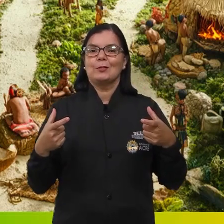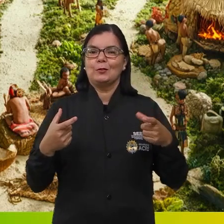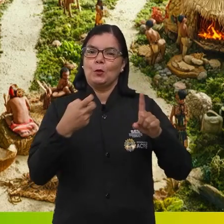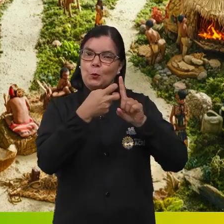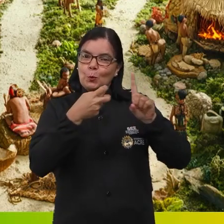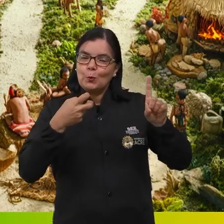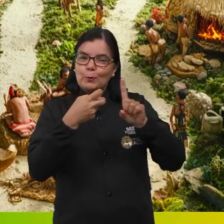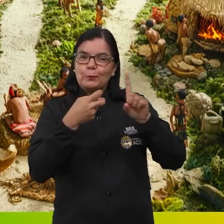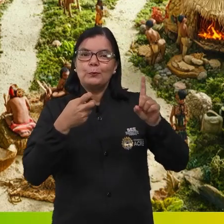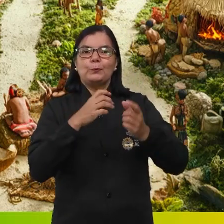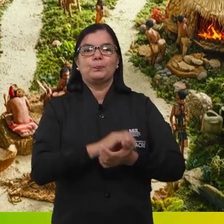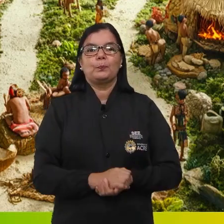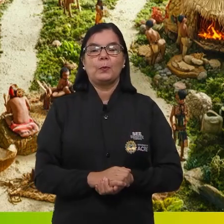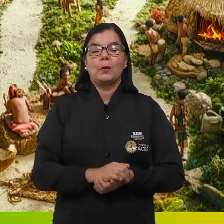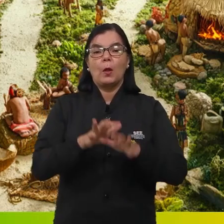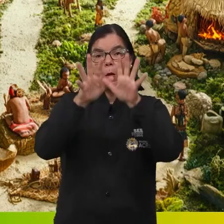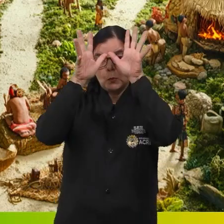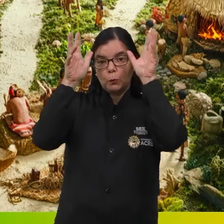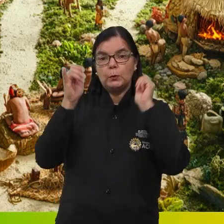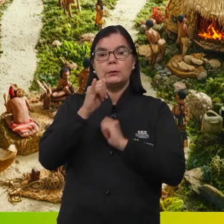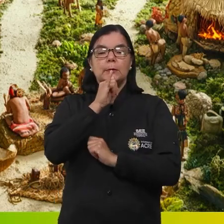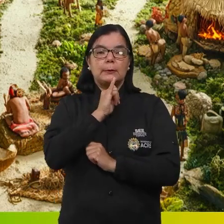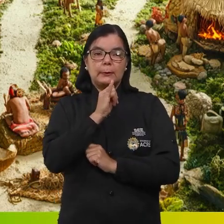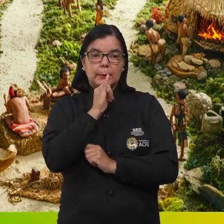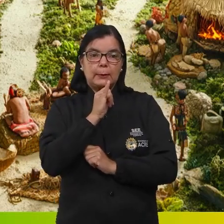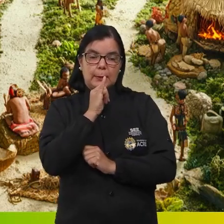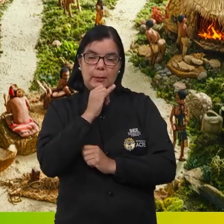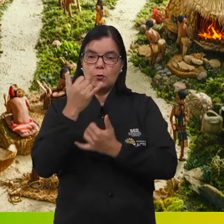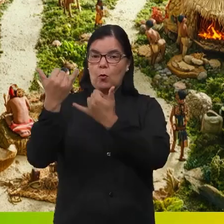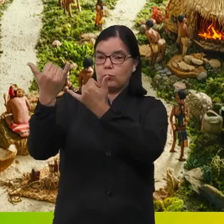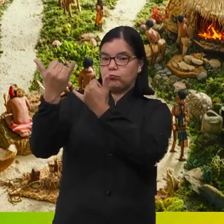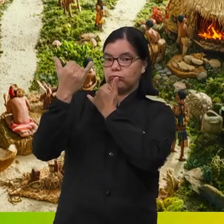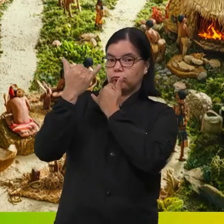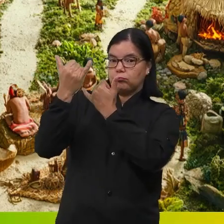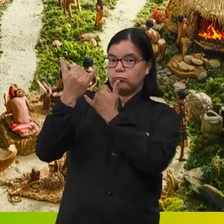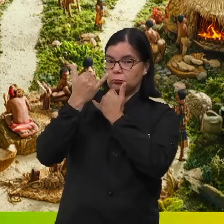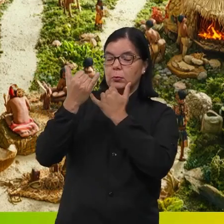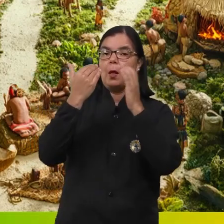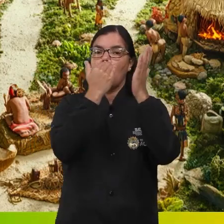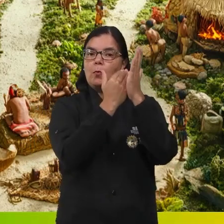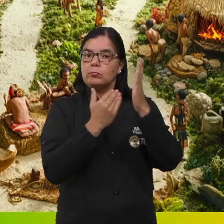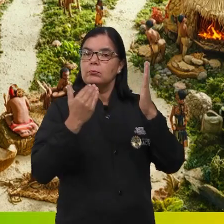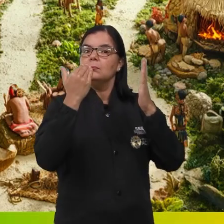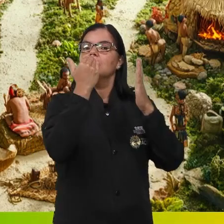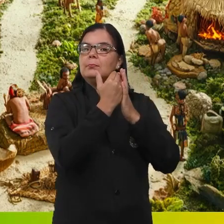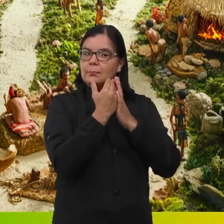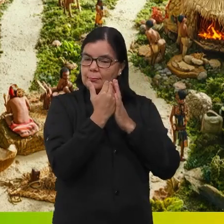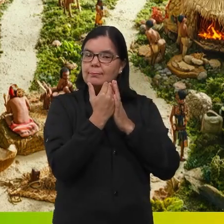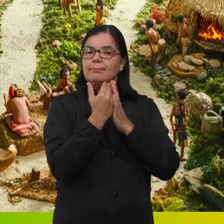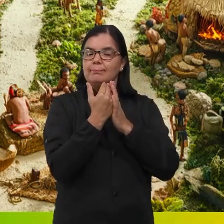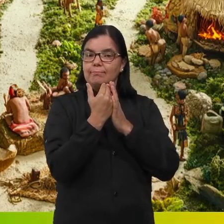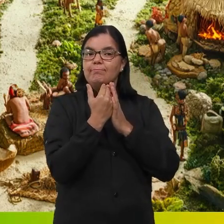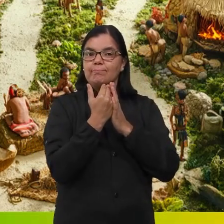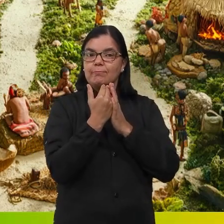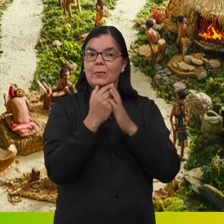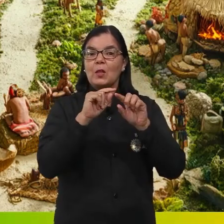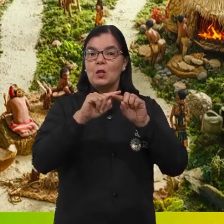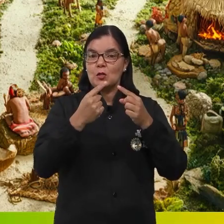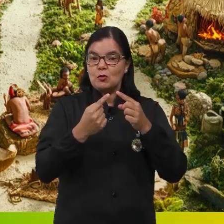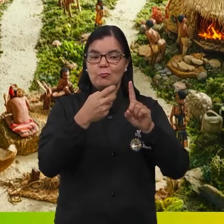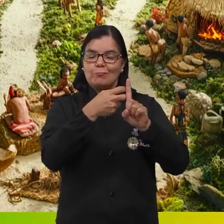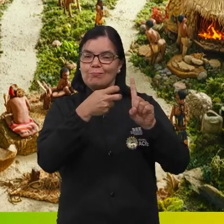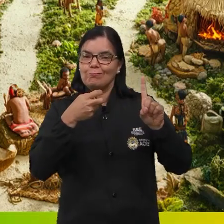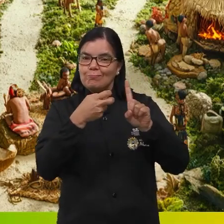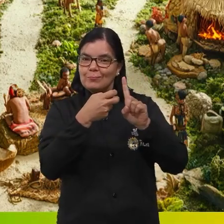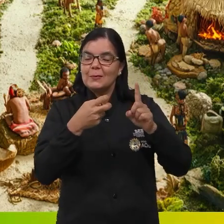indígena no Brasil. Então, no Acre, por exemplo, o censo revelou um aumento significativo na autodeclaração